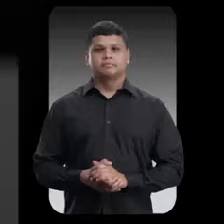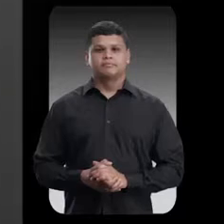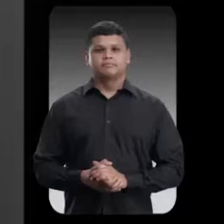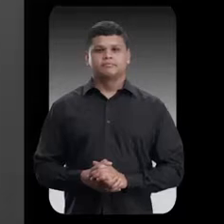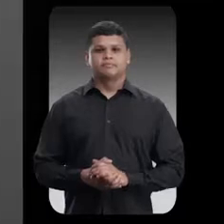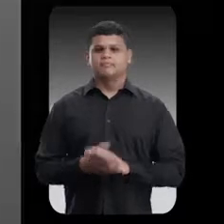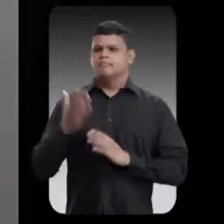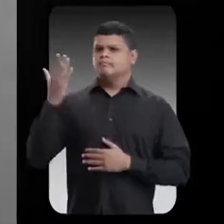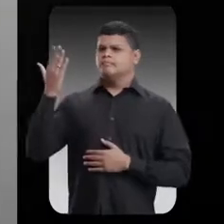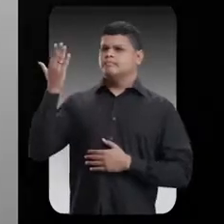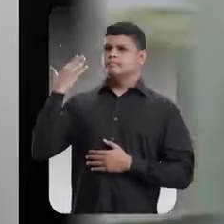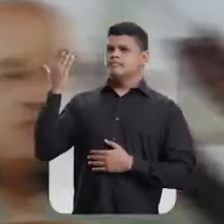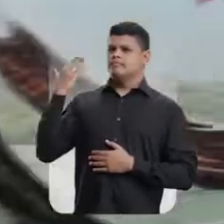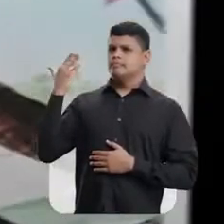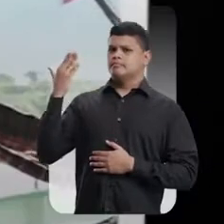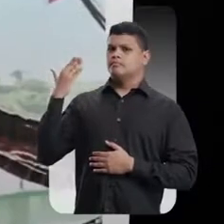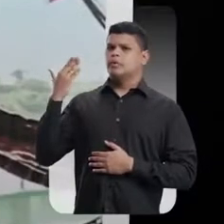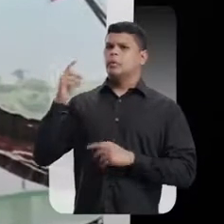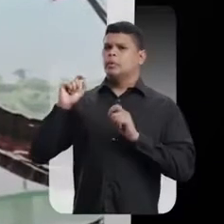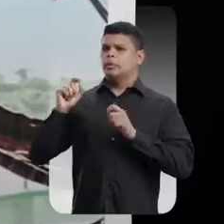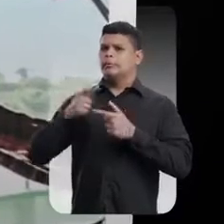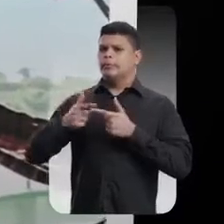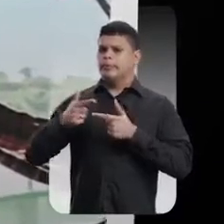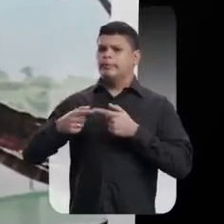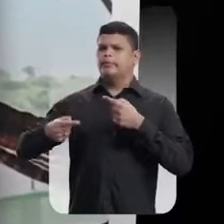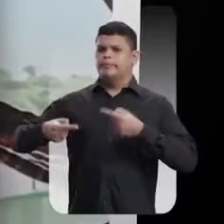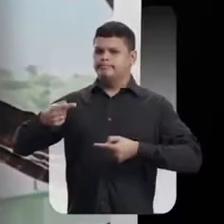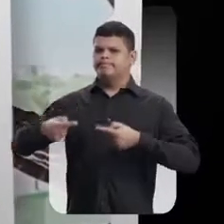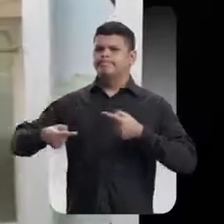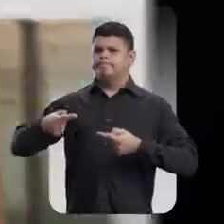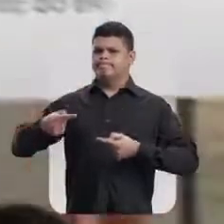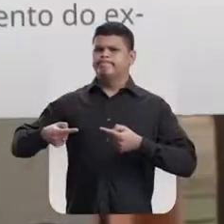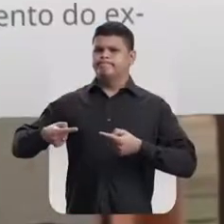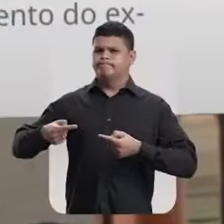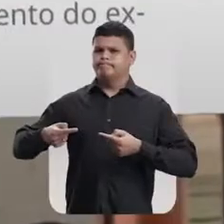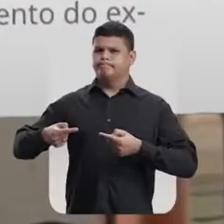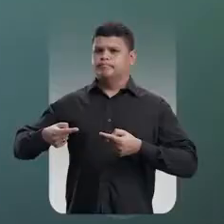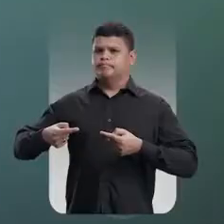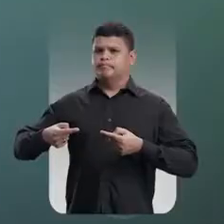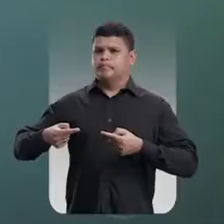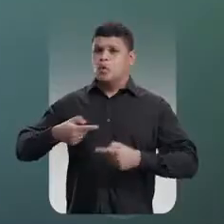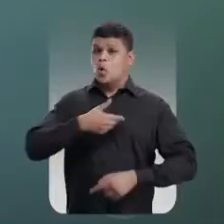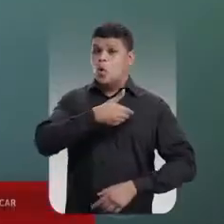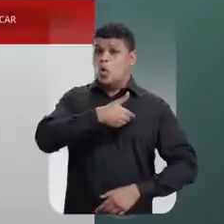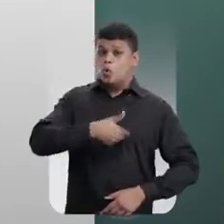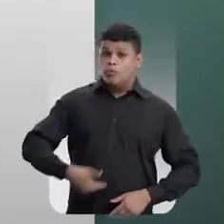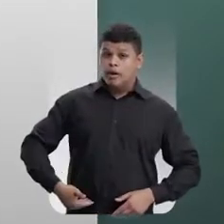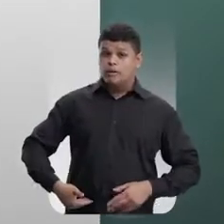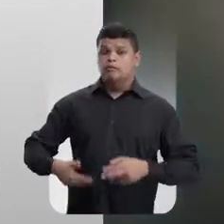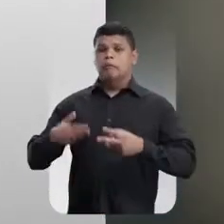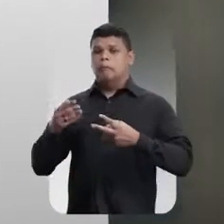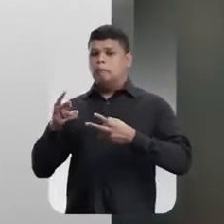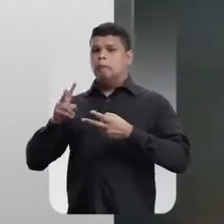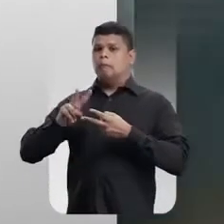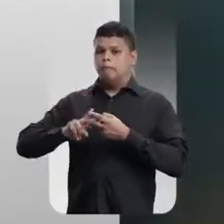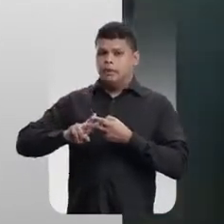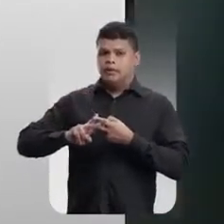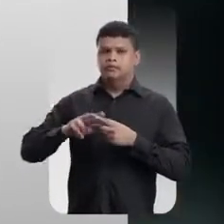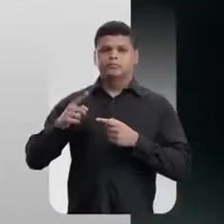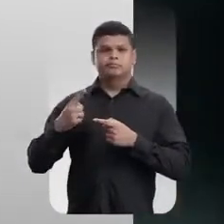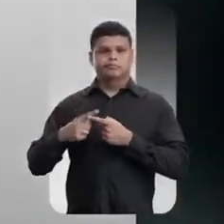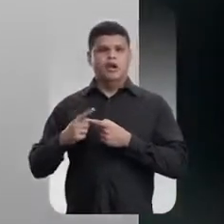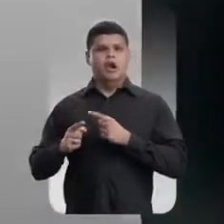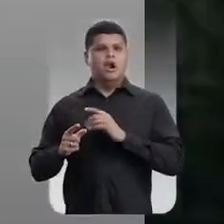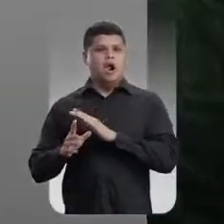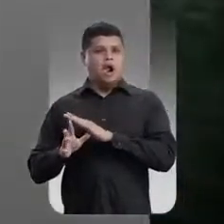Não faz muito tempo, enfrentamos uma grave crise política. Tivemos um governador que foi preso pela Operação Maus